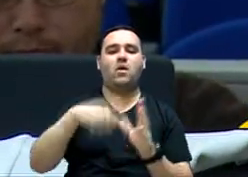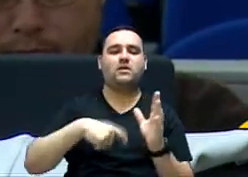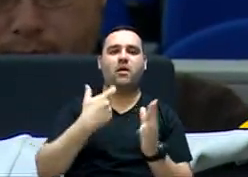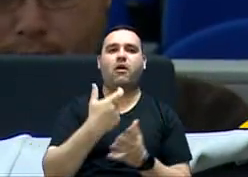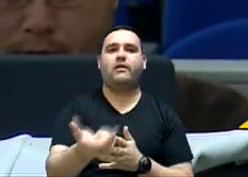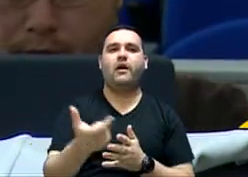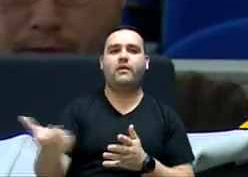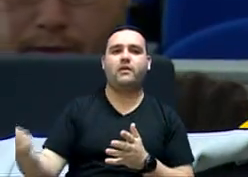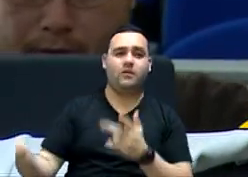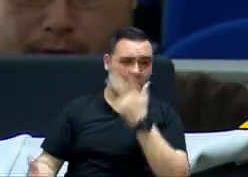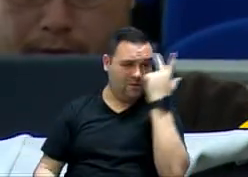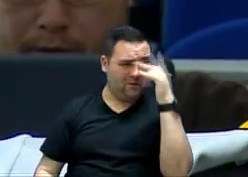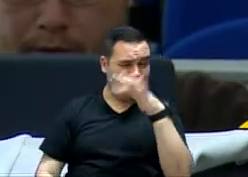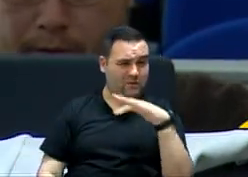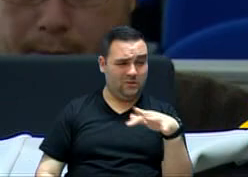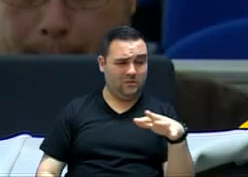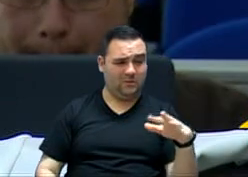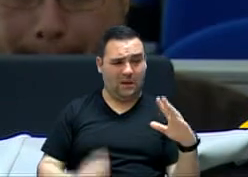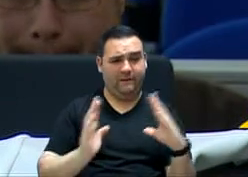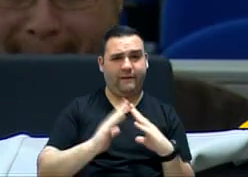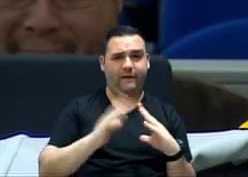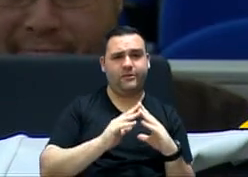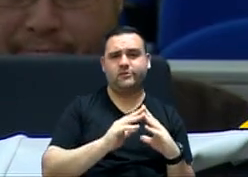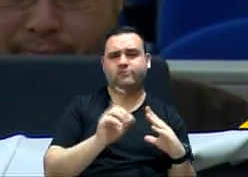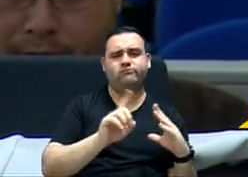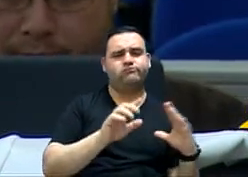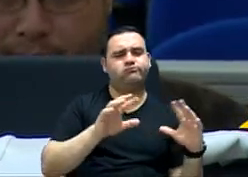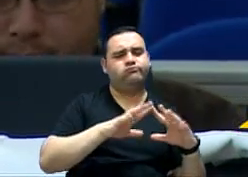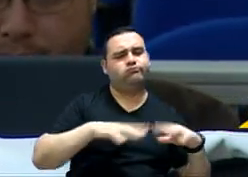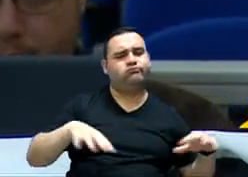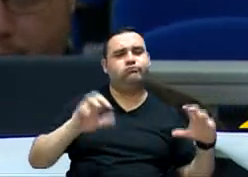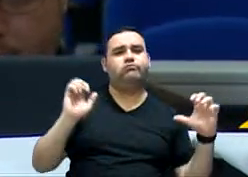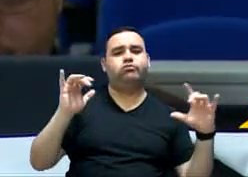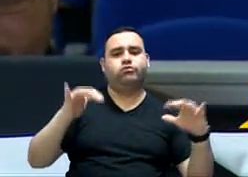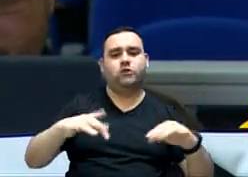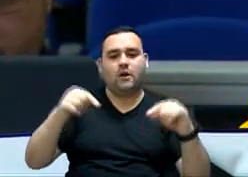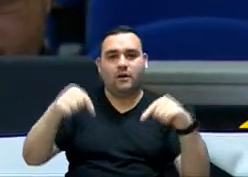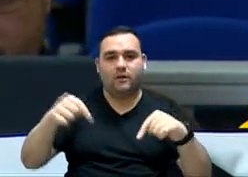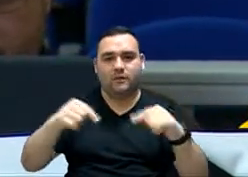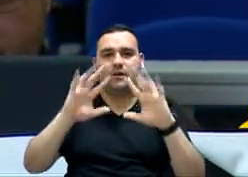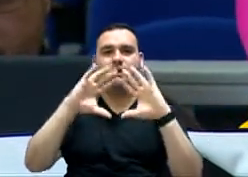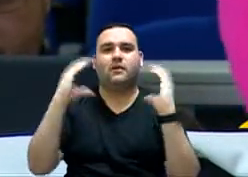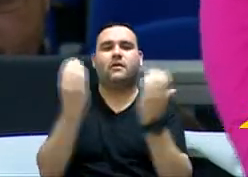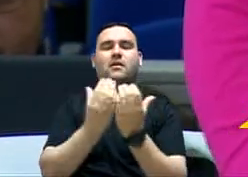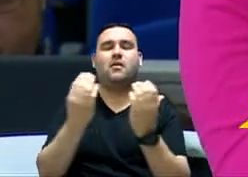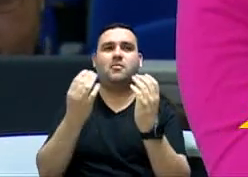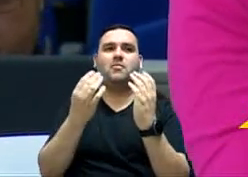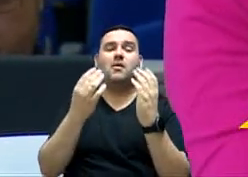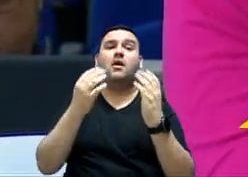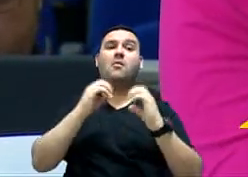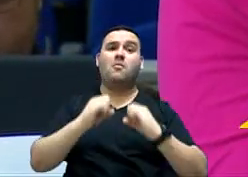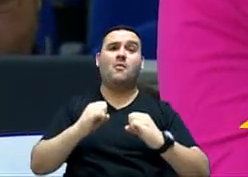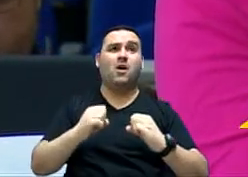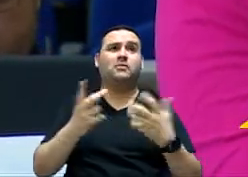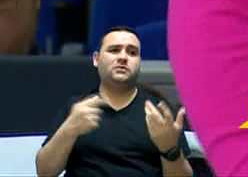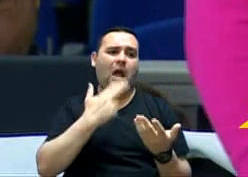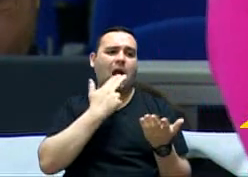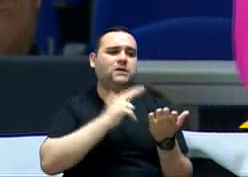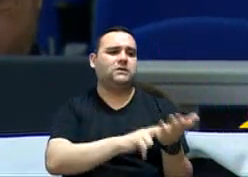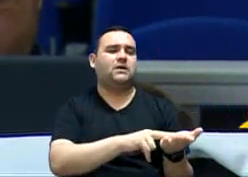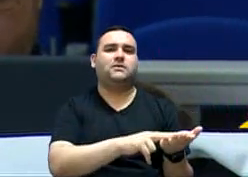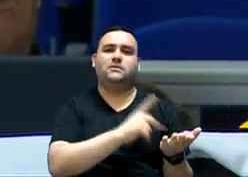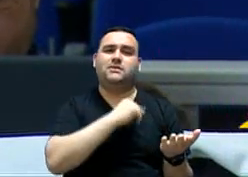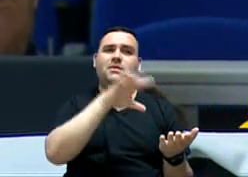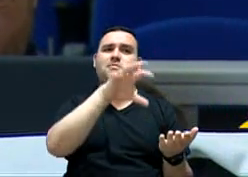onde as pessoas tiveram que se deslocar da sua região para vir até aqui no Salão de Vidro, quando poderiam, na verdade,